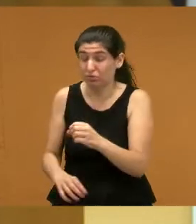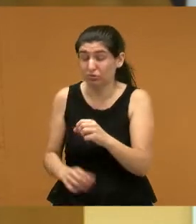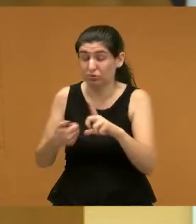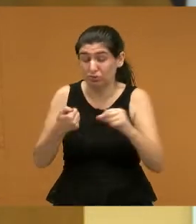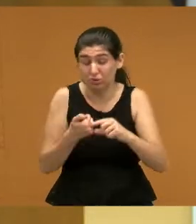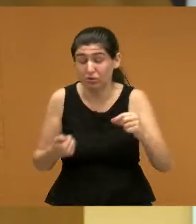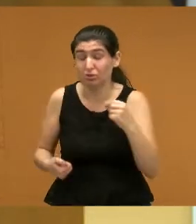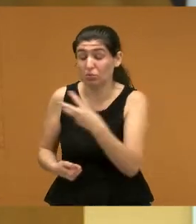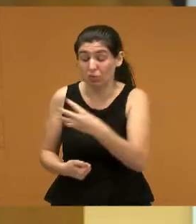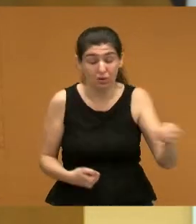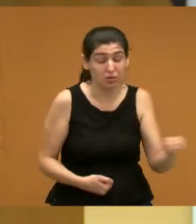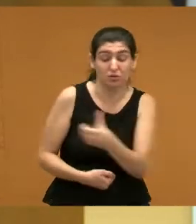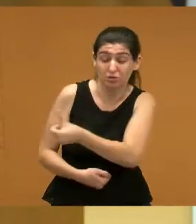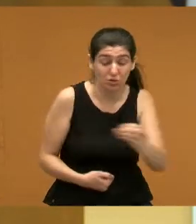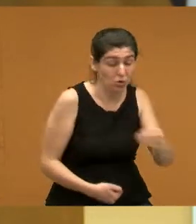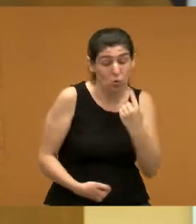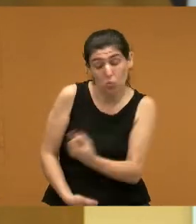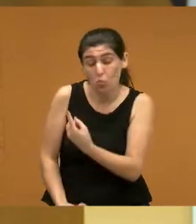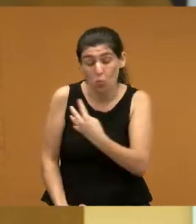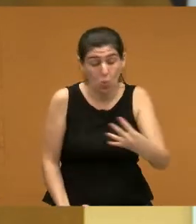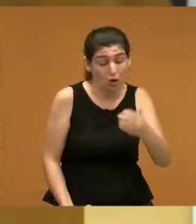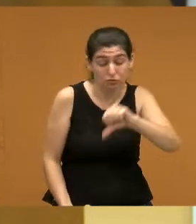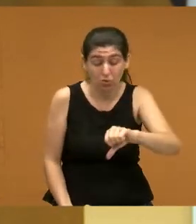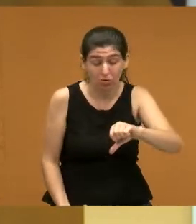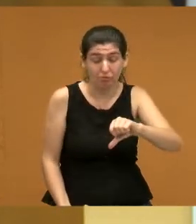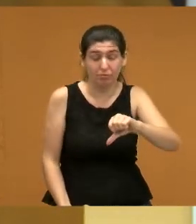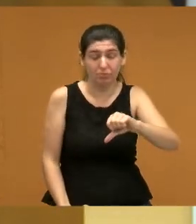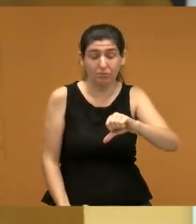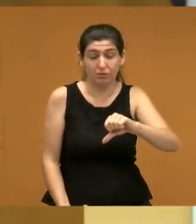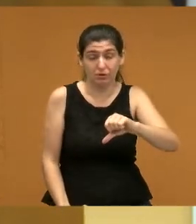60, e incisos 1, 4, 9,